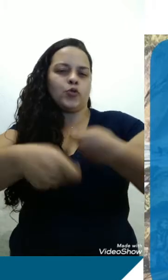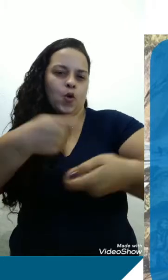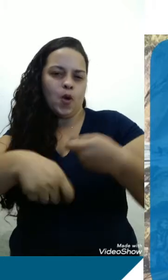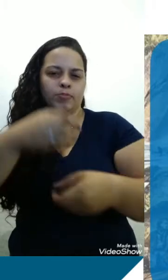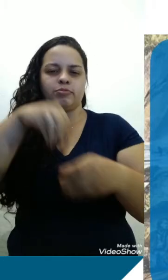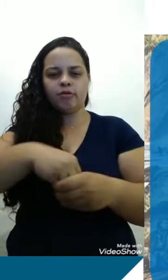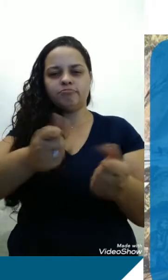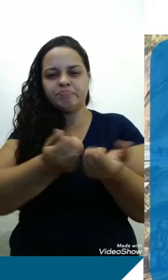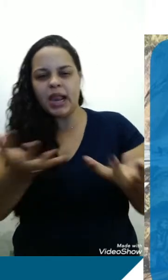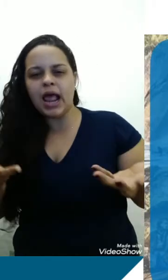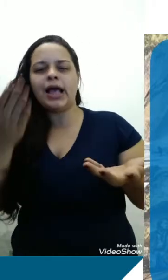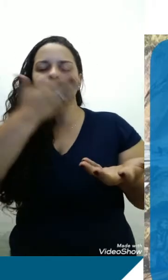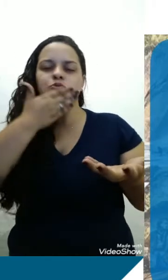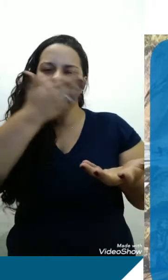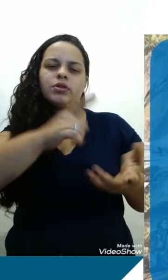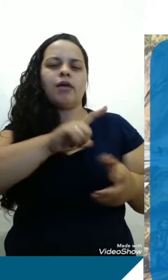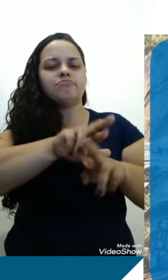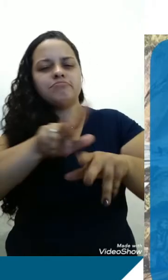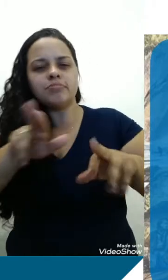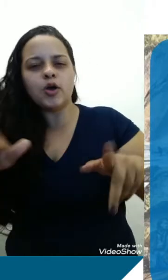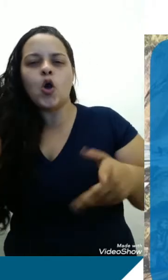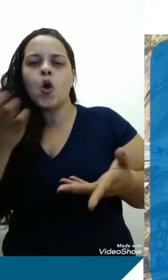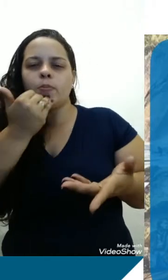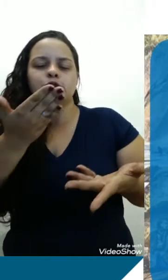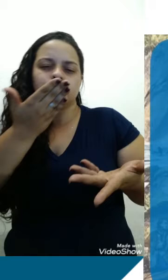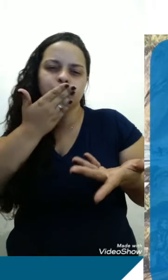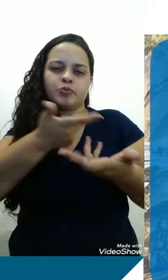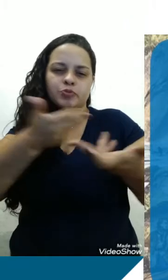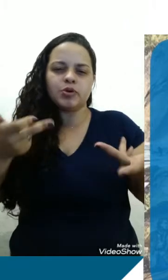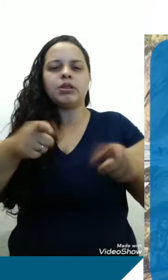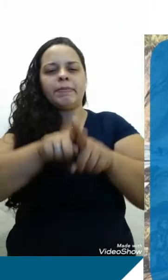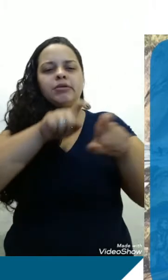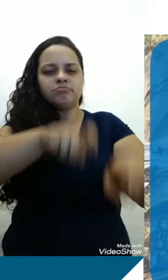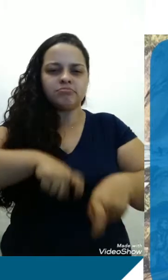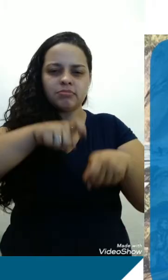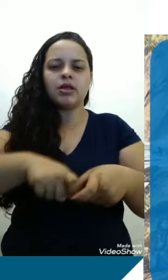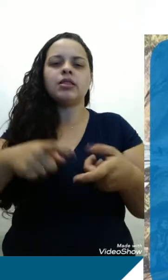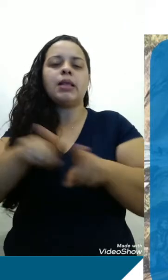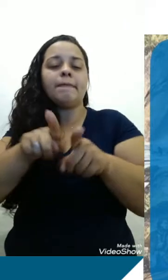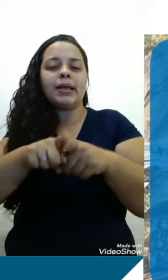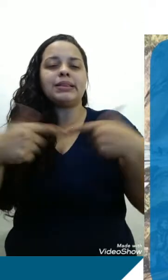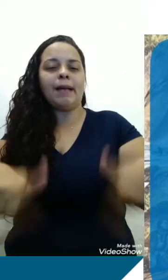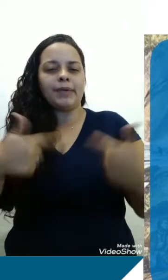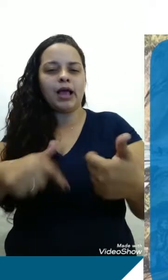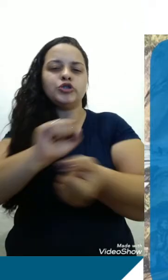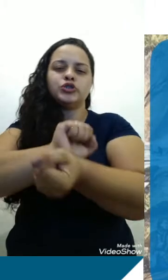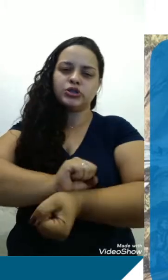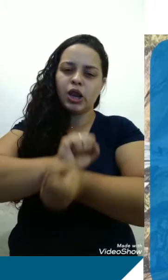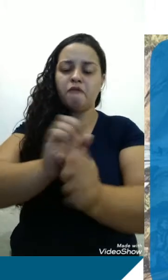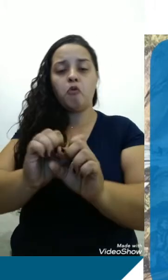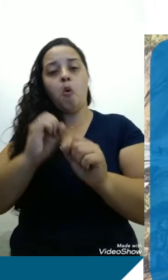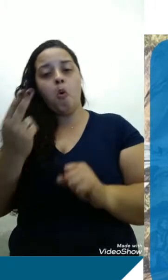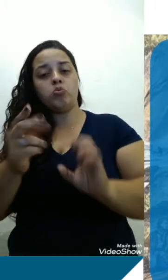de açúcar e outras produções como as drogas do sertão e a pecuária, as diferentes relações de trabalho